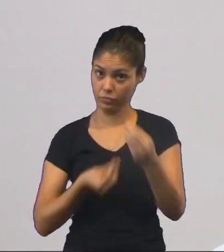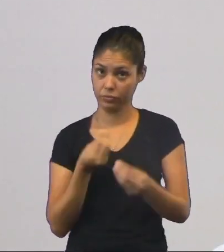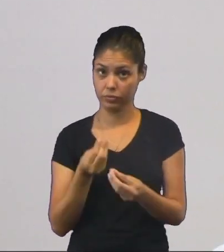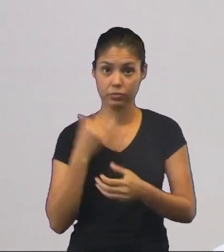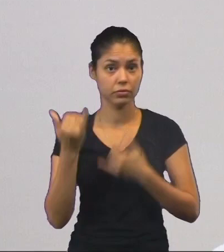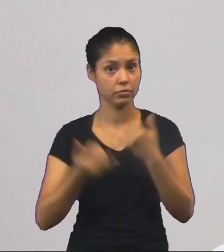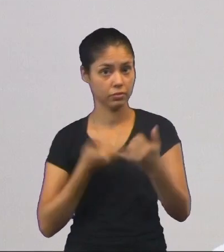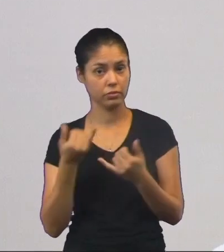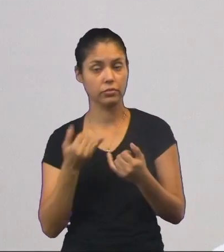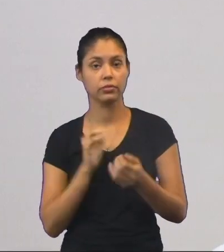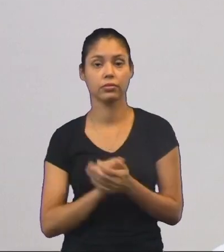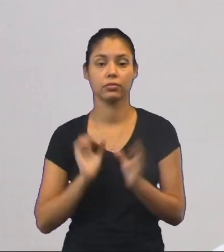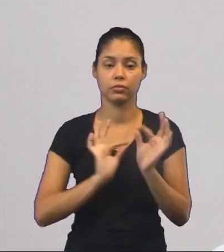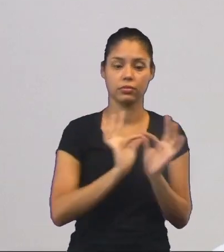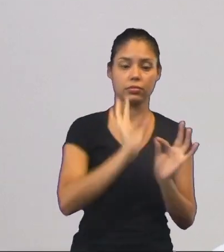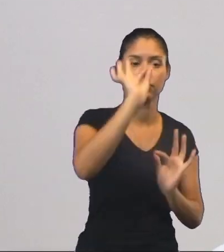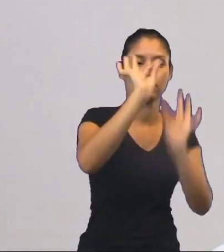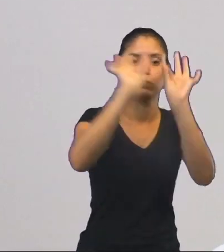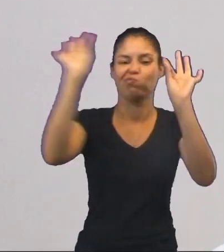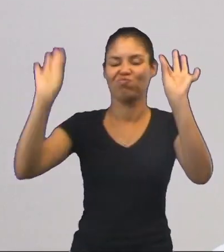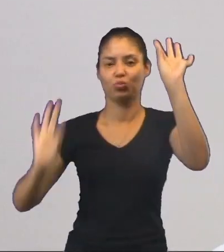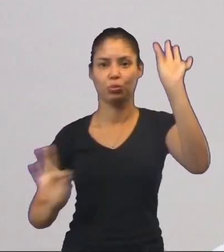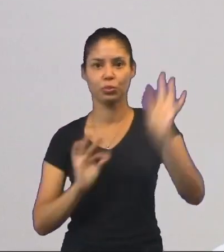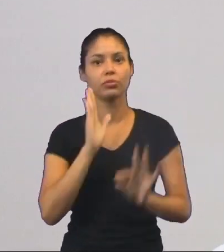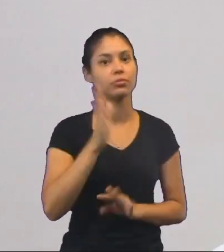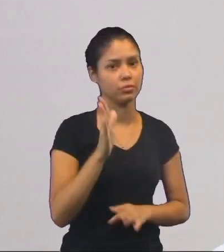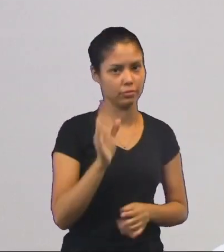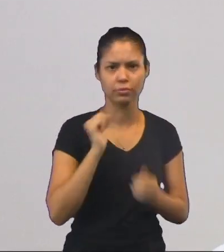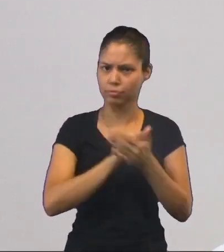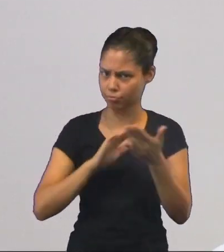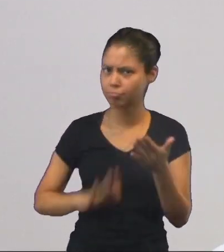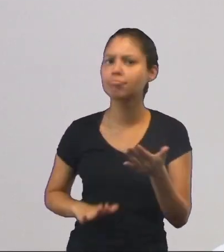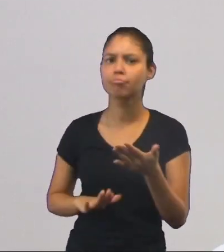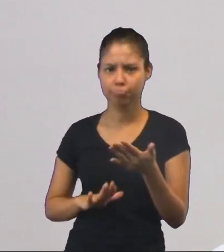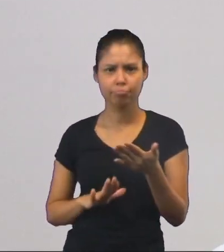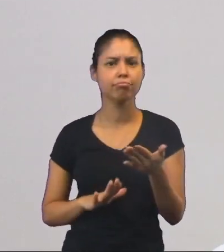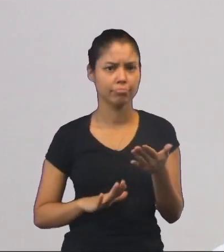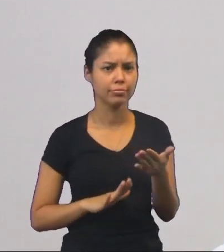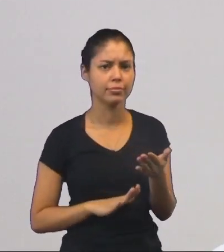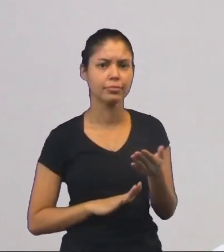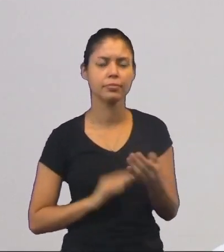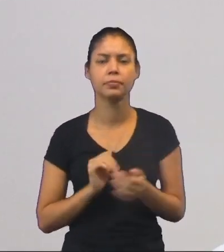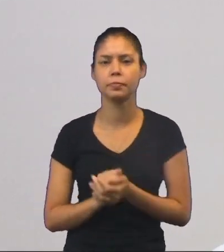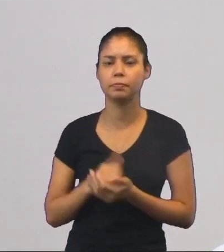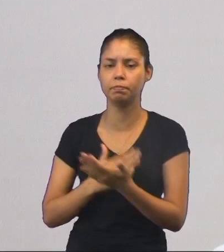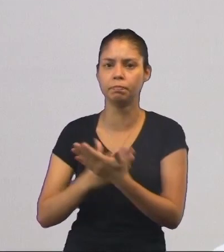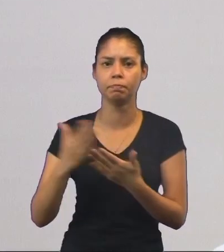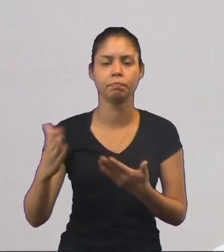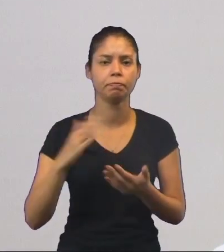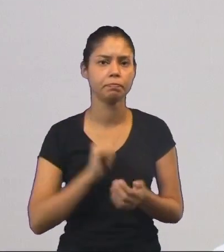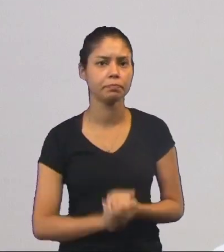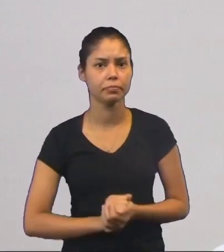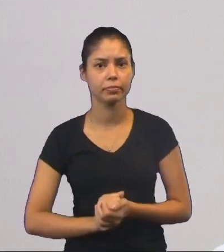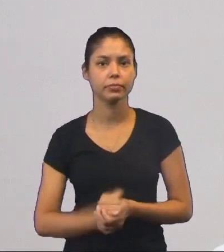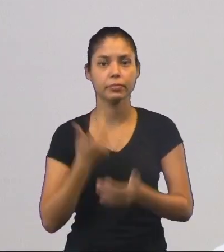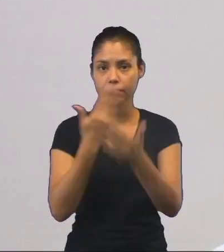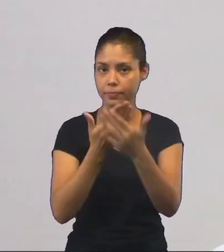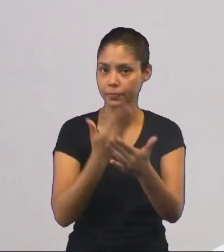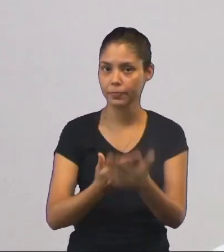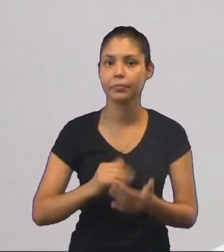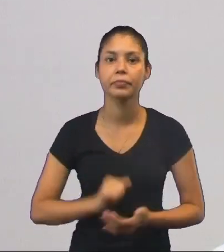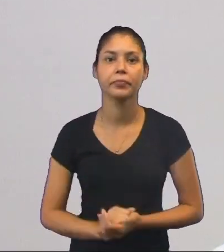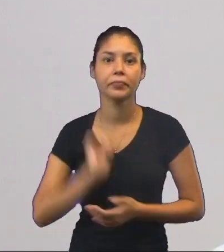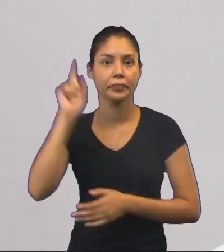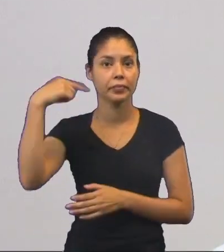fosse uma brincadeira mesmo de ligar pontos. Você já fez atividades, né, logo quando você começou a